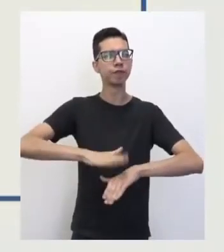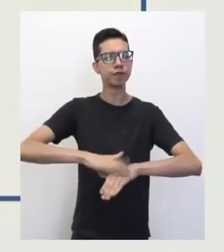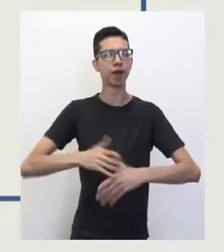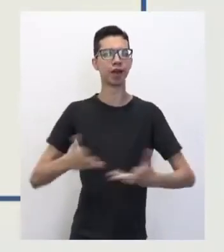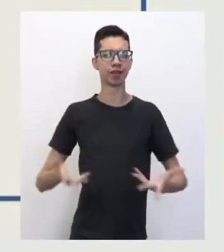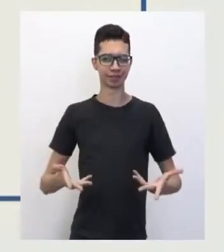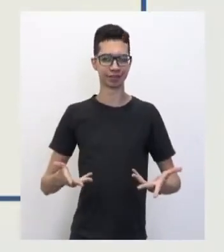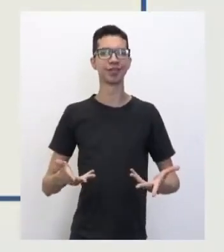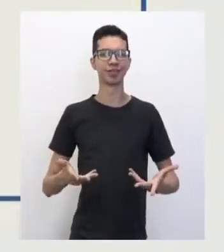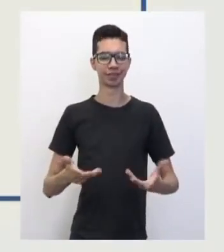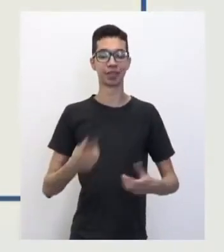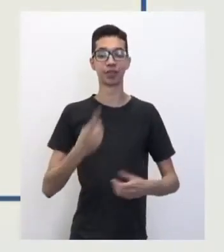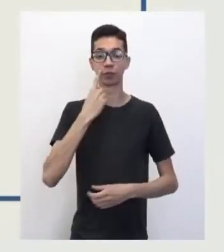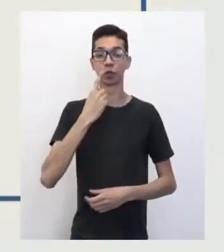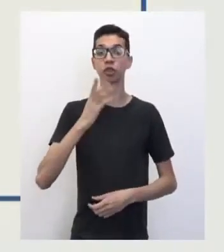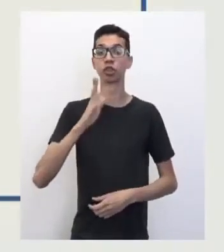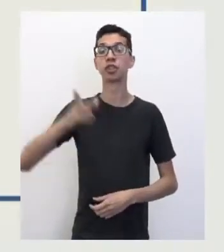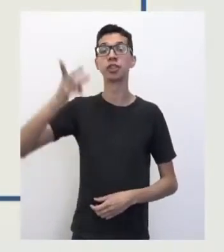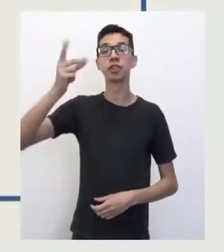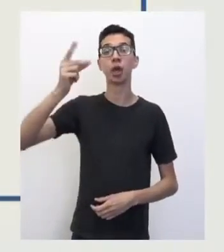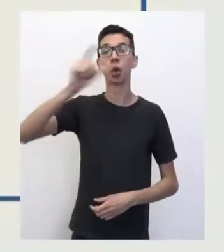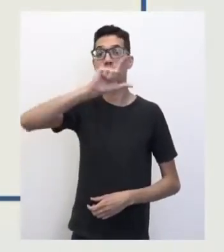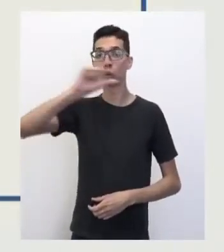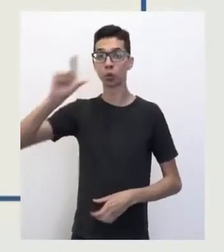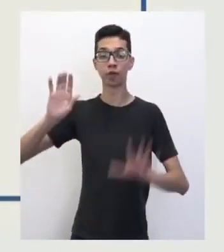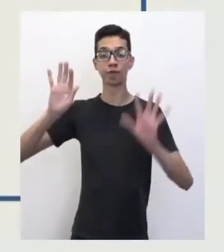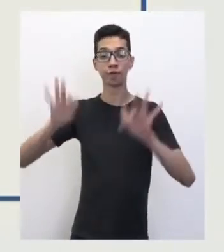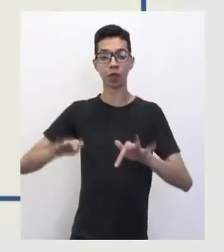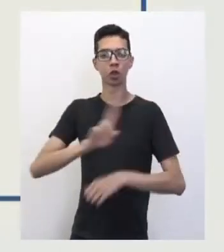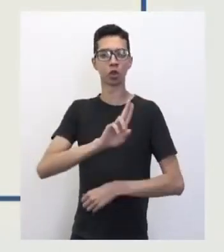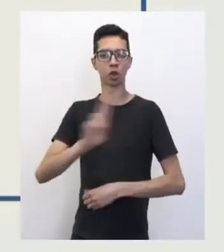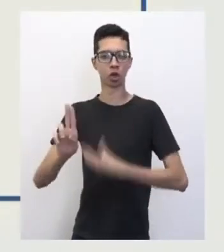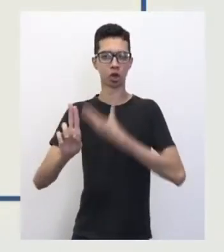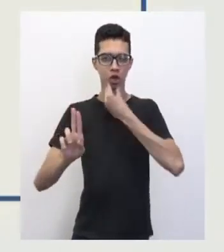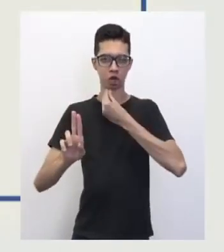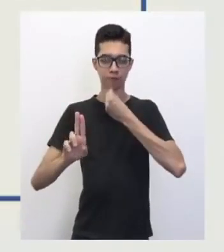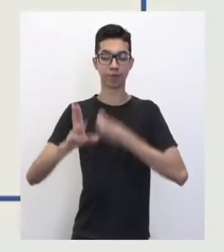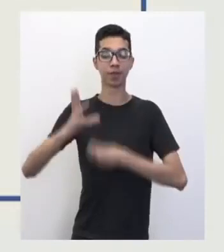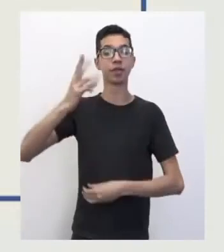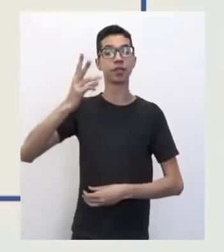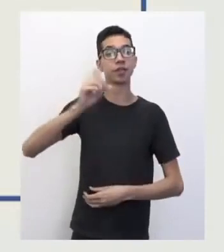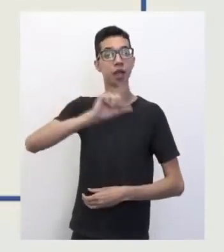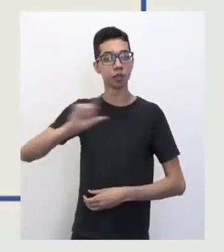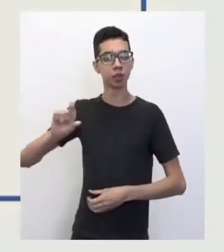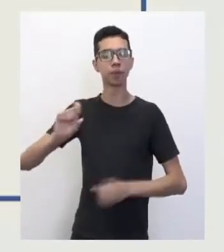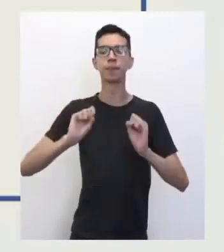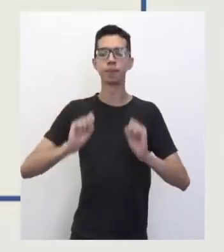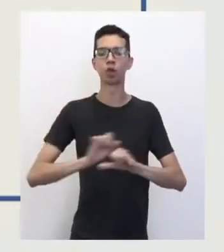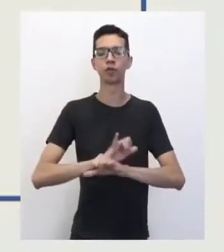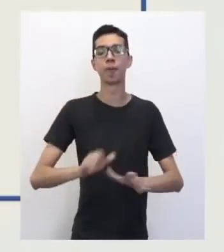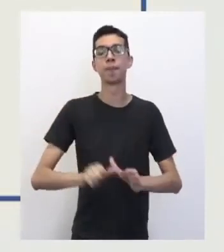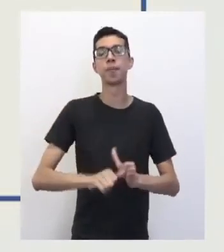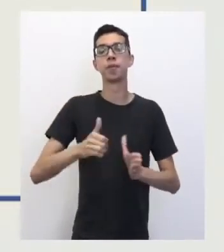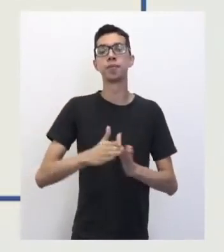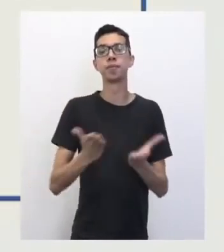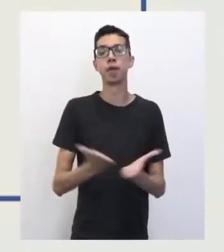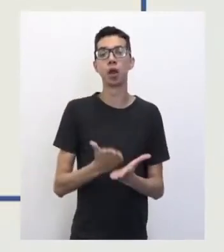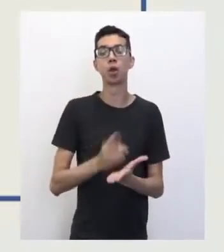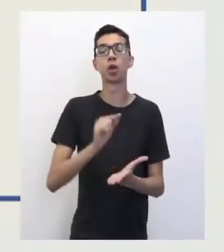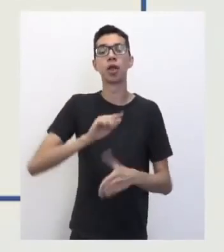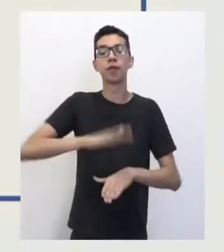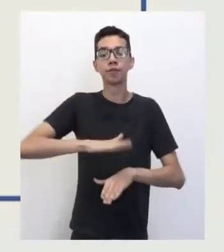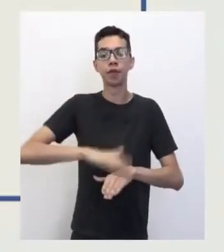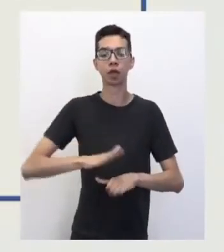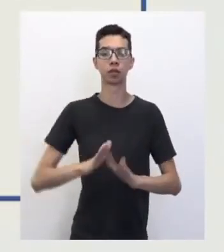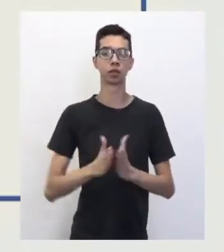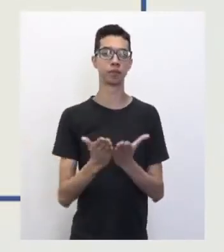nome dele. Aqui eu poderia dizer, o primeiro livro feito por Johannes Gutenberg foi a Bíblia, mas